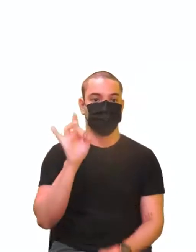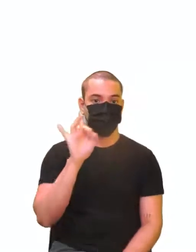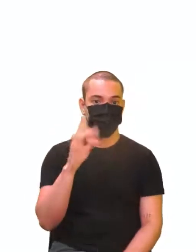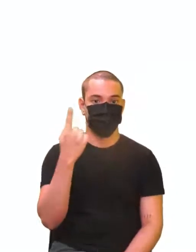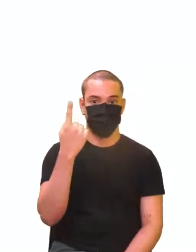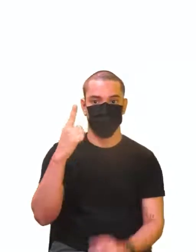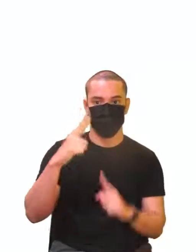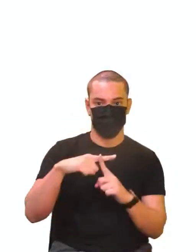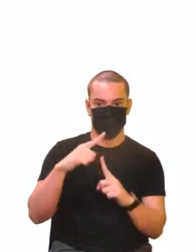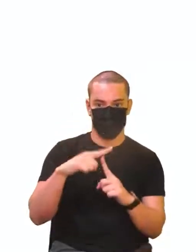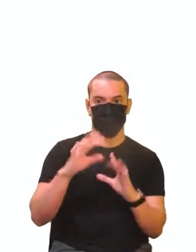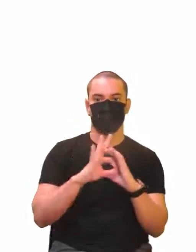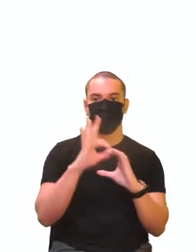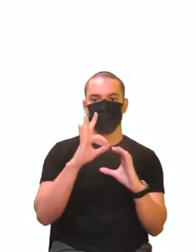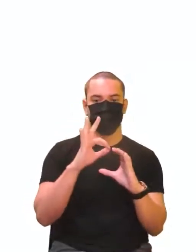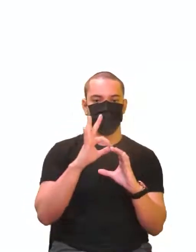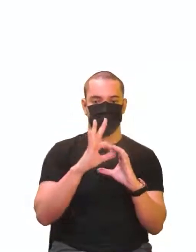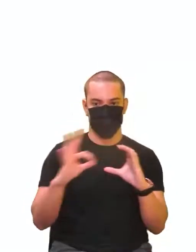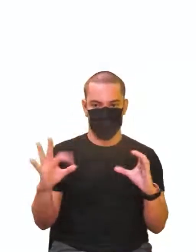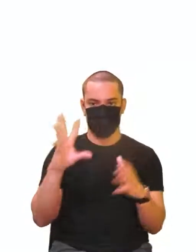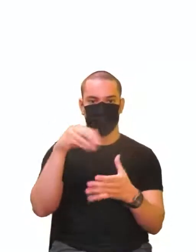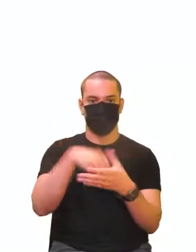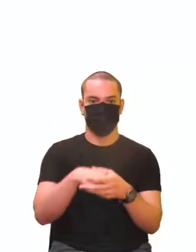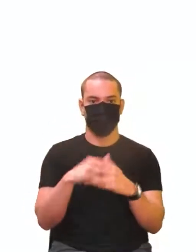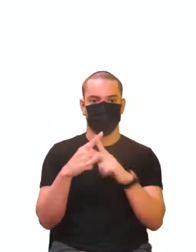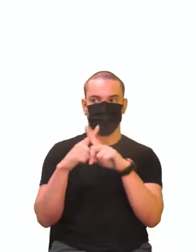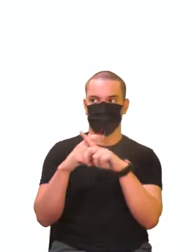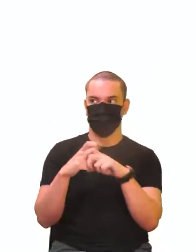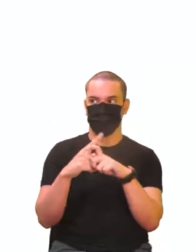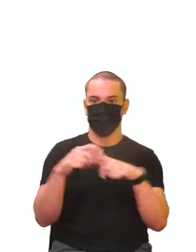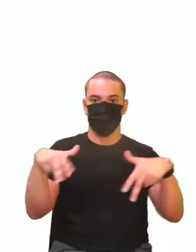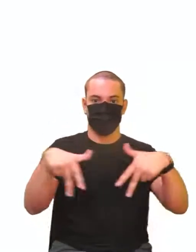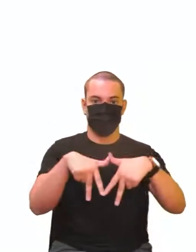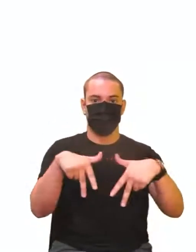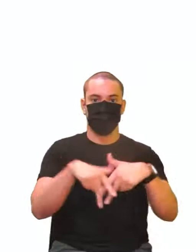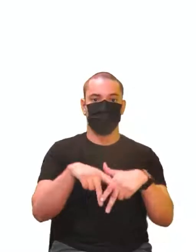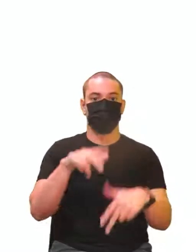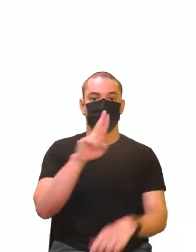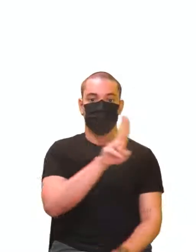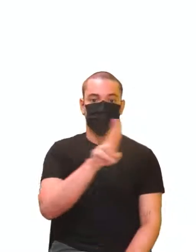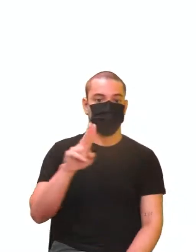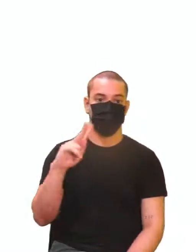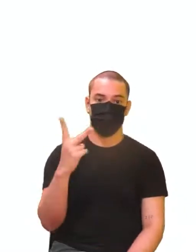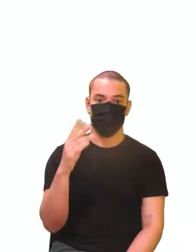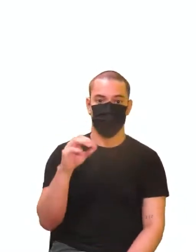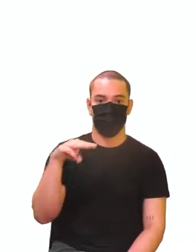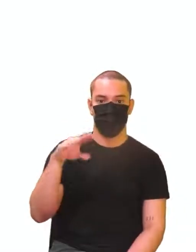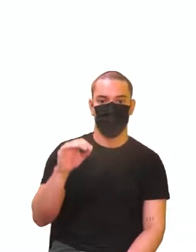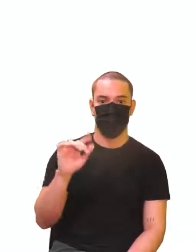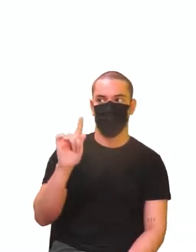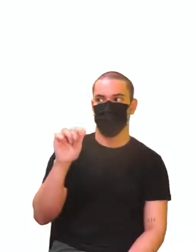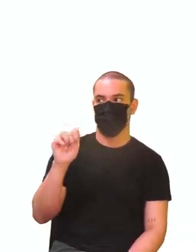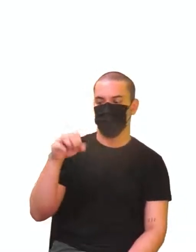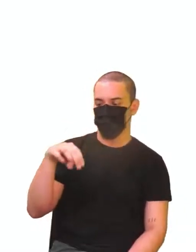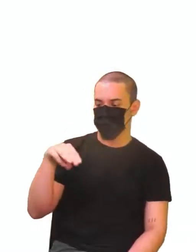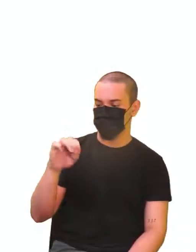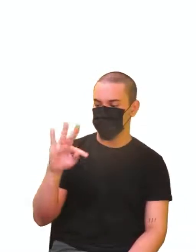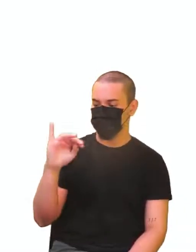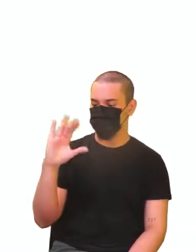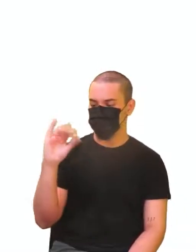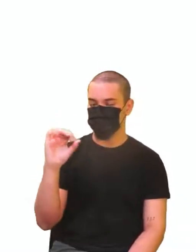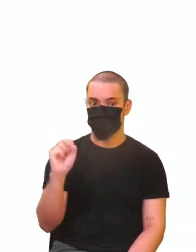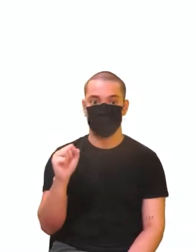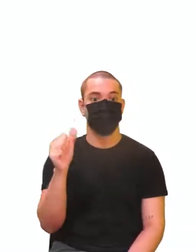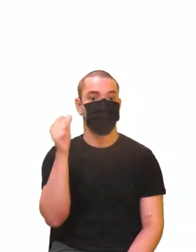né, só um tipo de gameta, quanto aos cromossomos sexuais, são denominados homogaméticos, no caso a mulher.